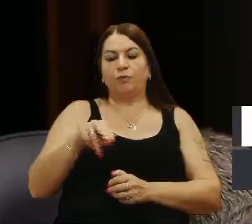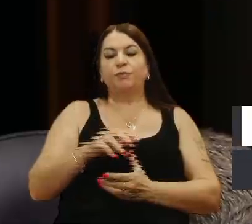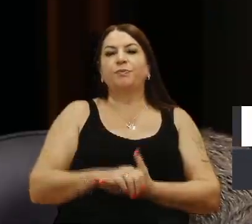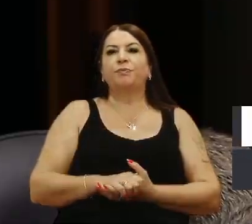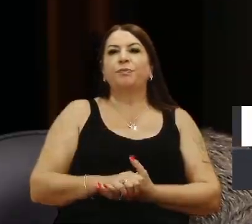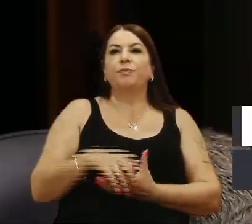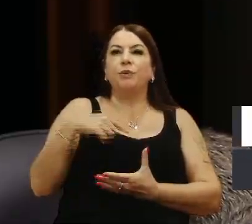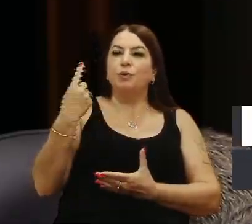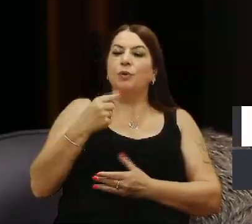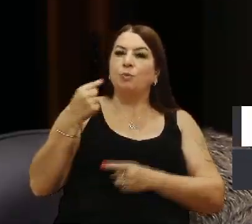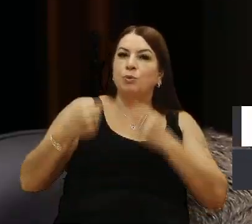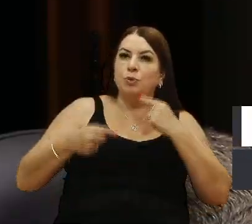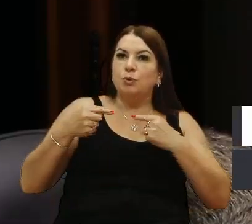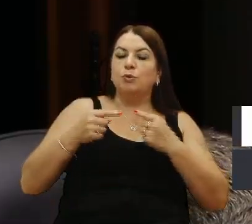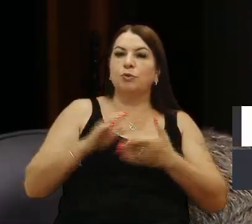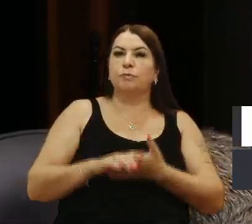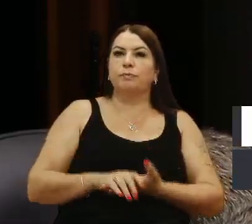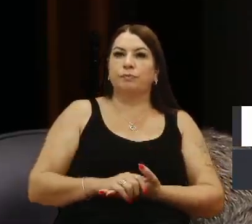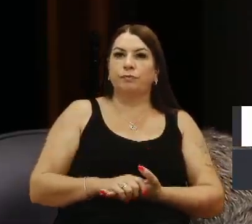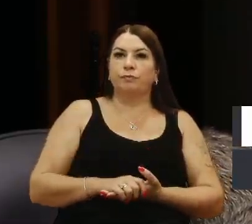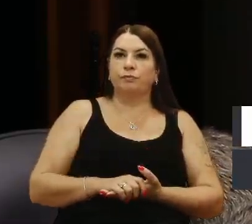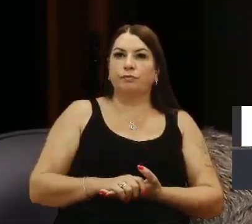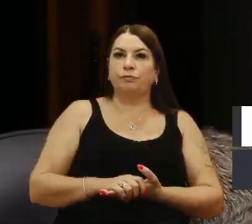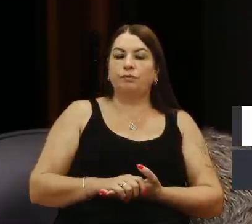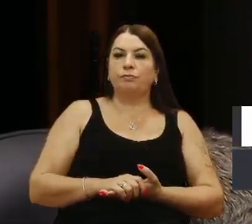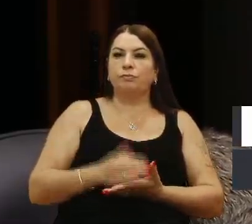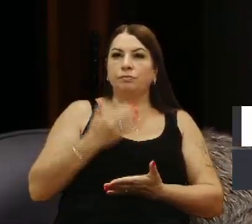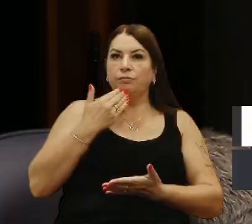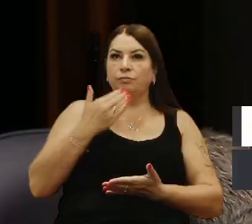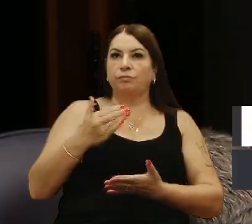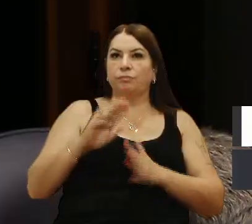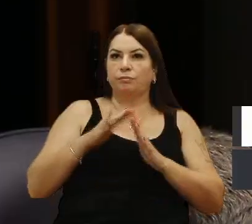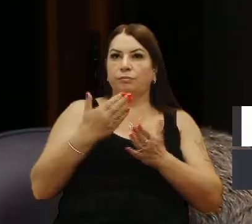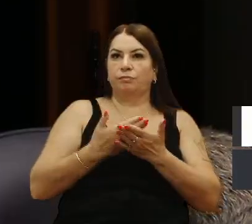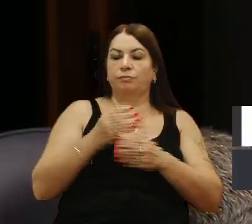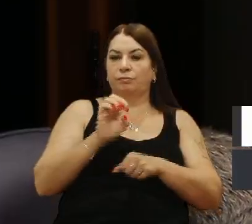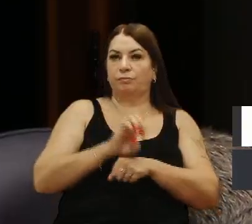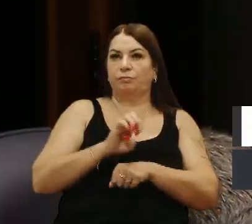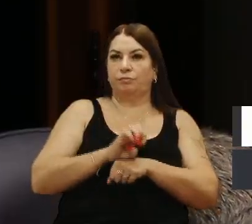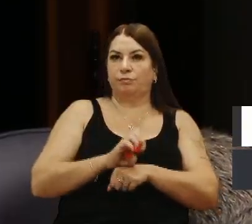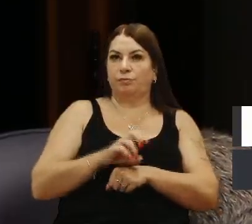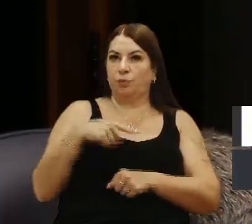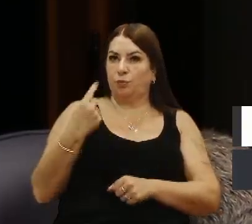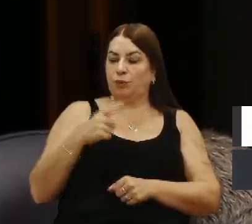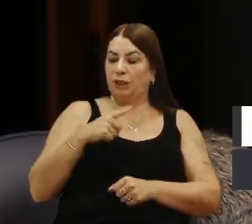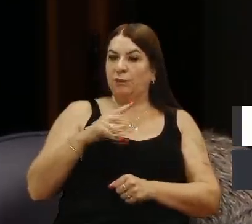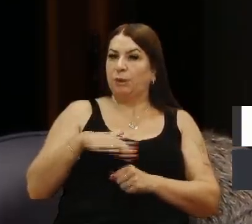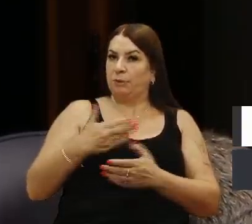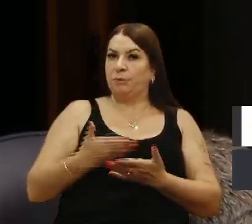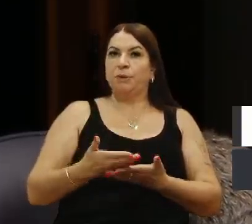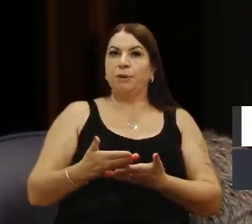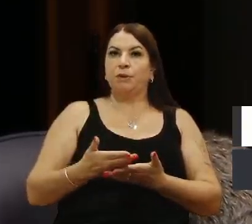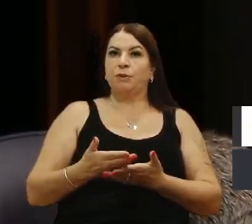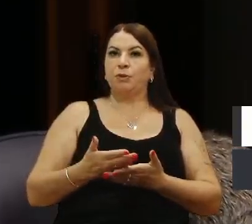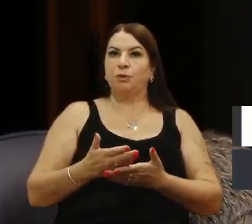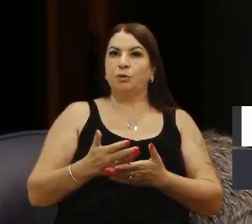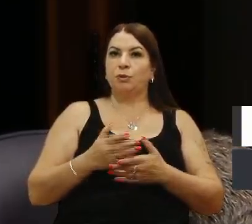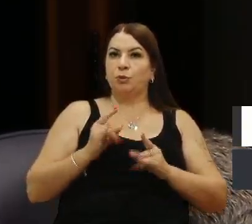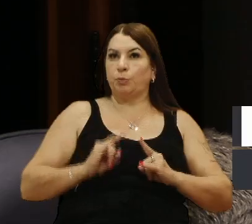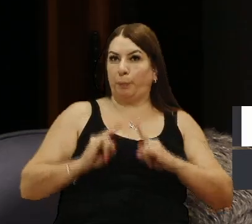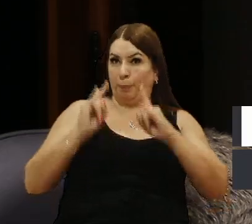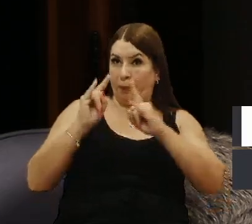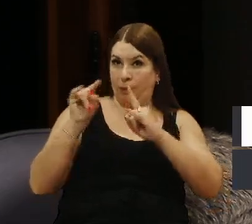Vamos discutir e solicitar uma escola estadual. Nós temos mais um conjunto habitacional